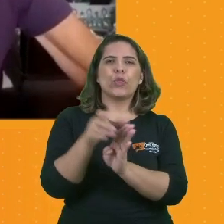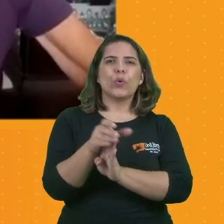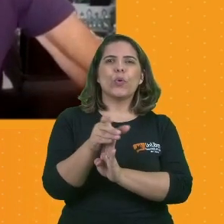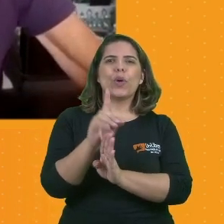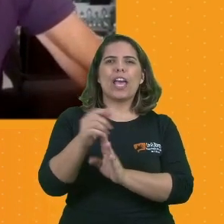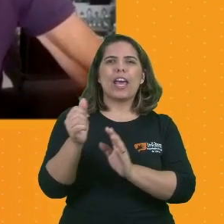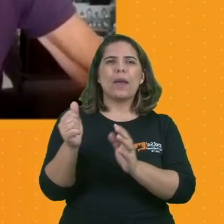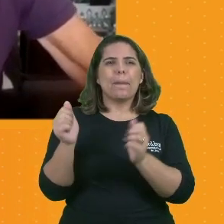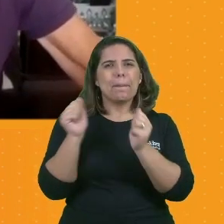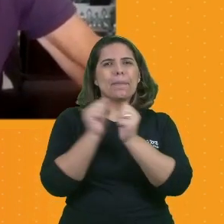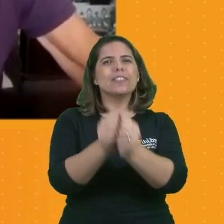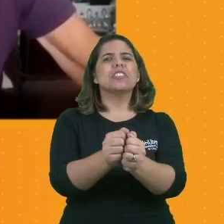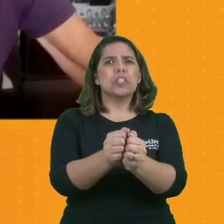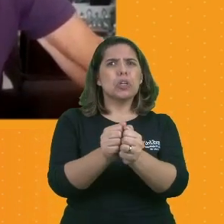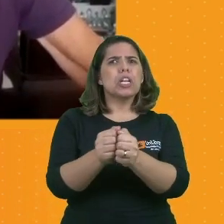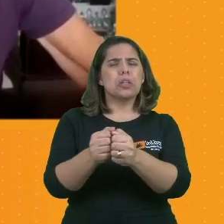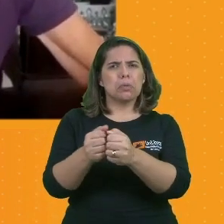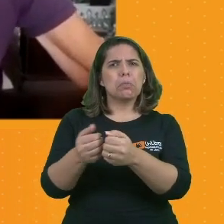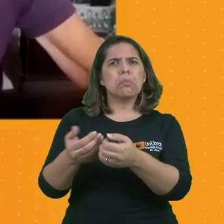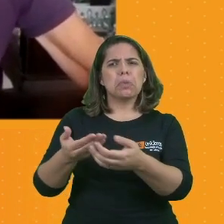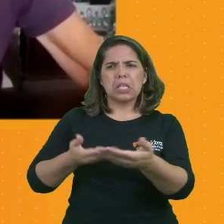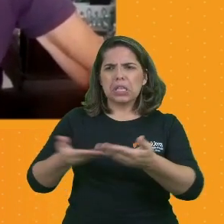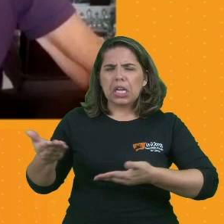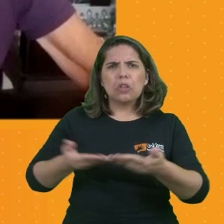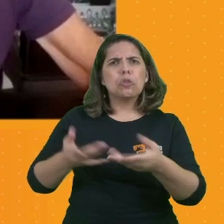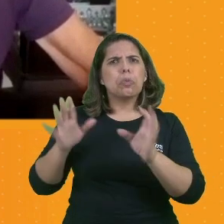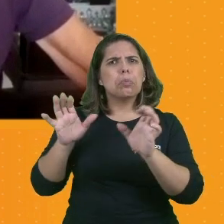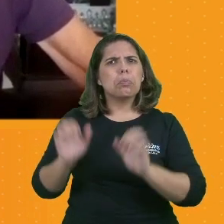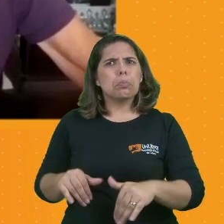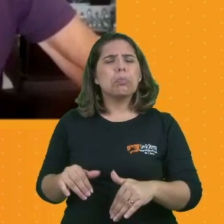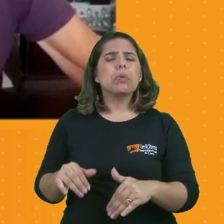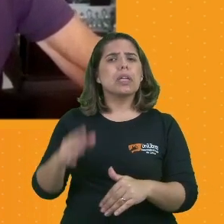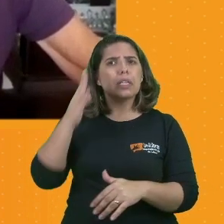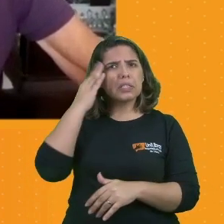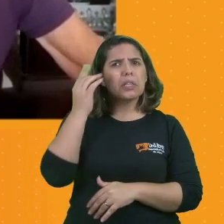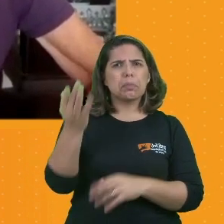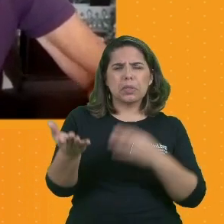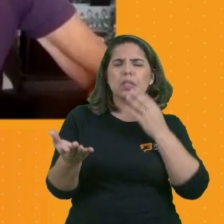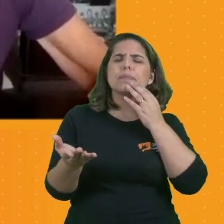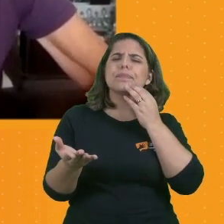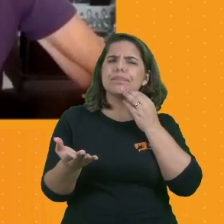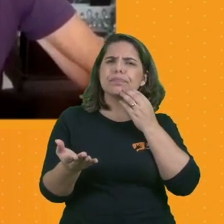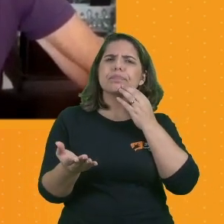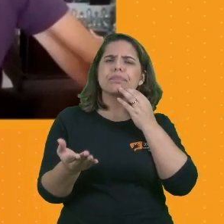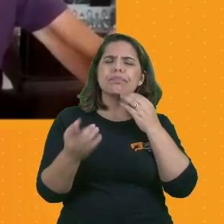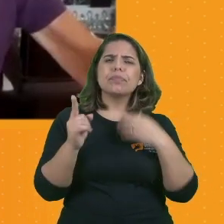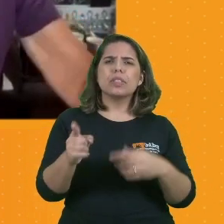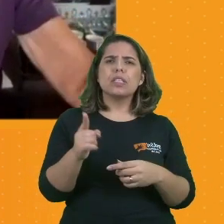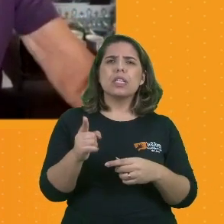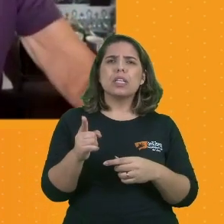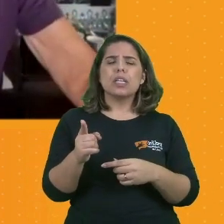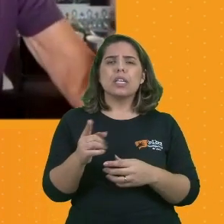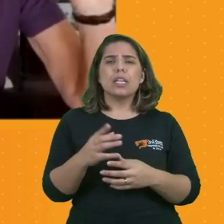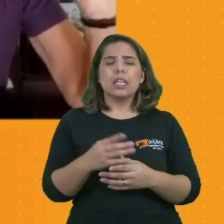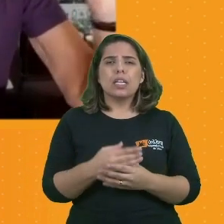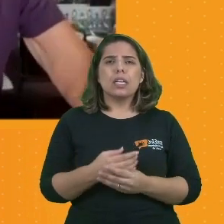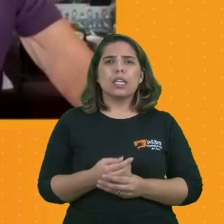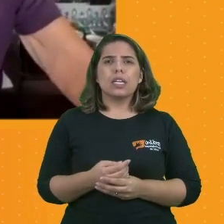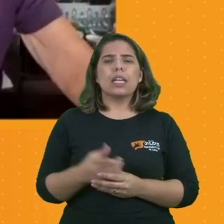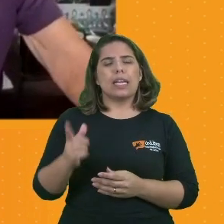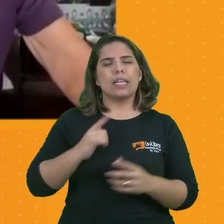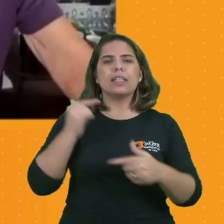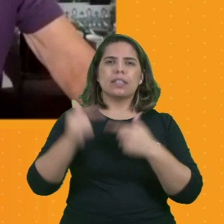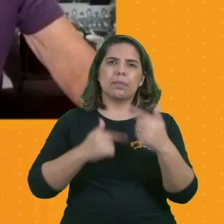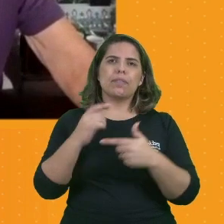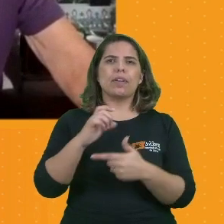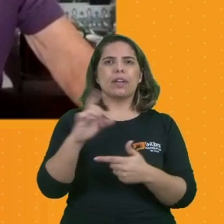me tratou realmente assim mas ele dominava o tipo no bem variação e eles some olha ele